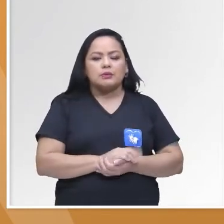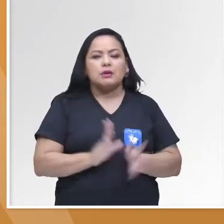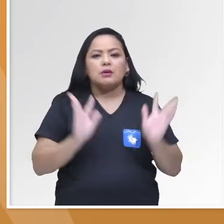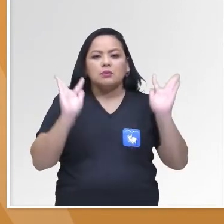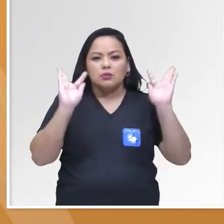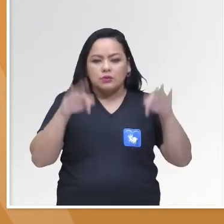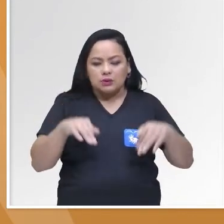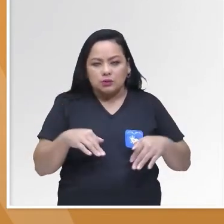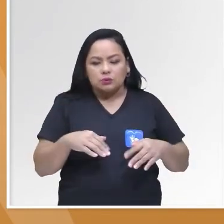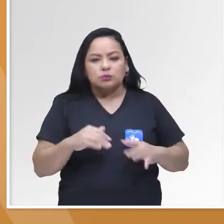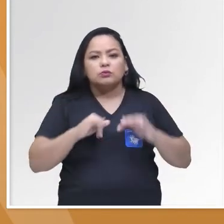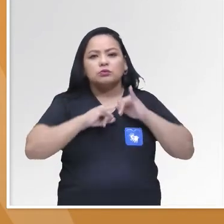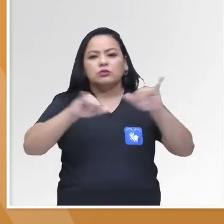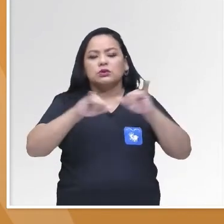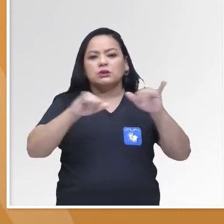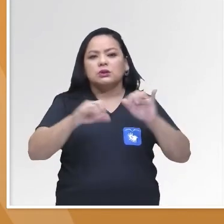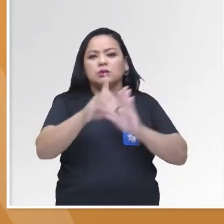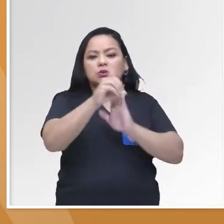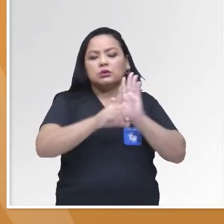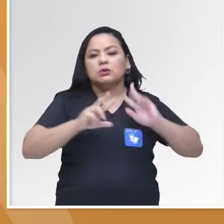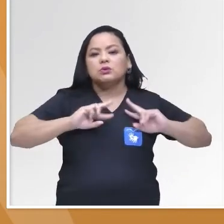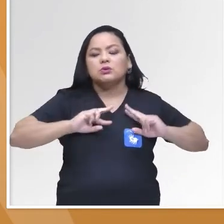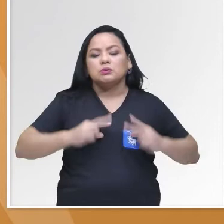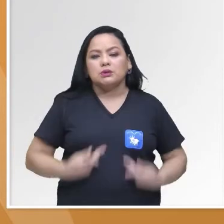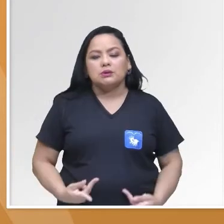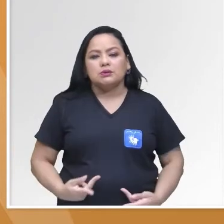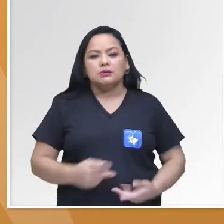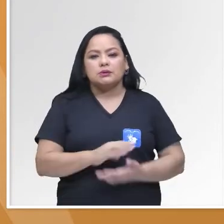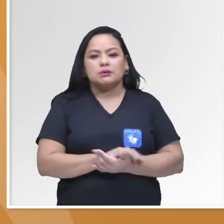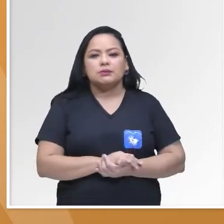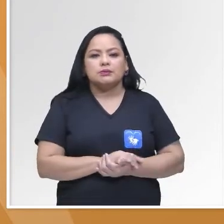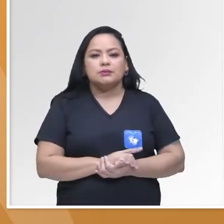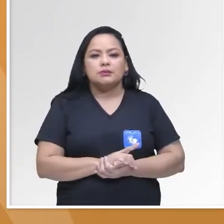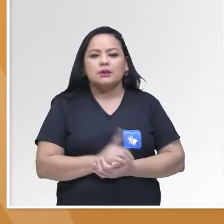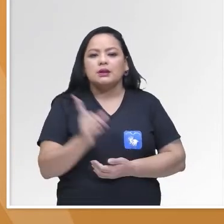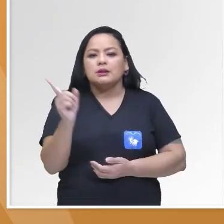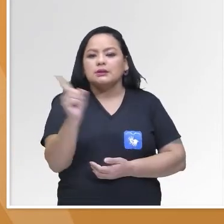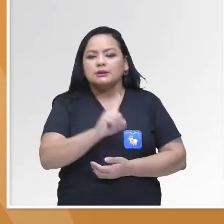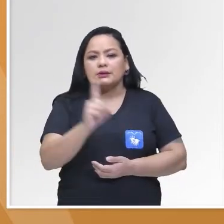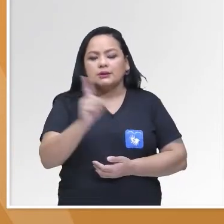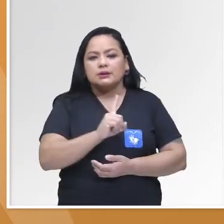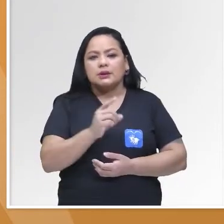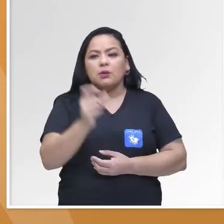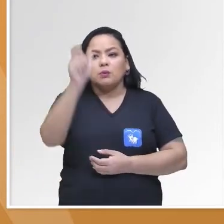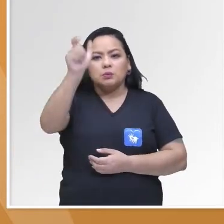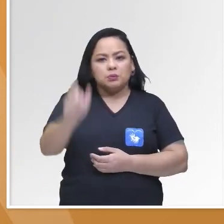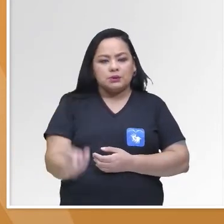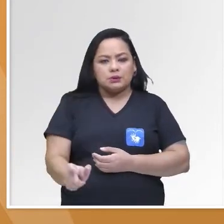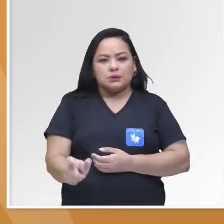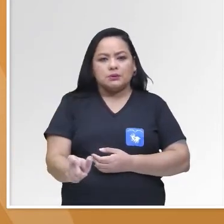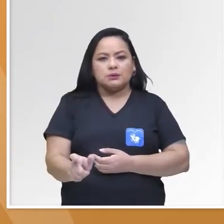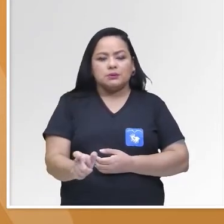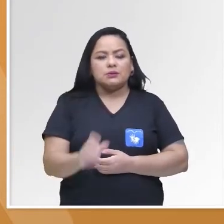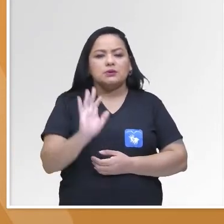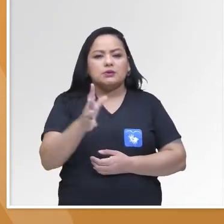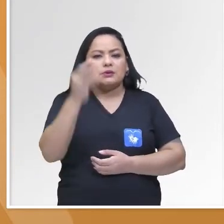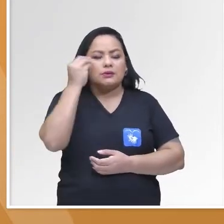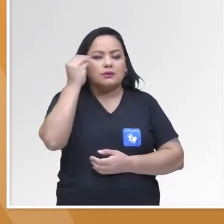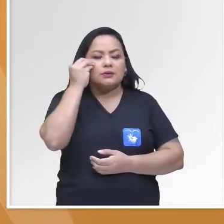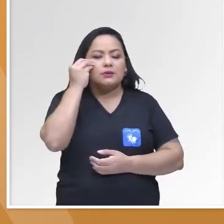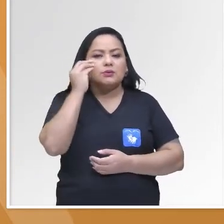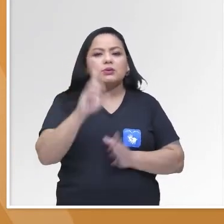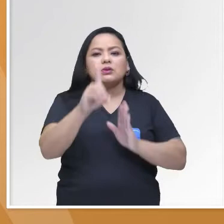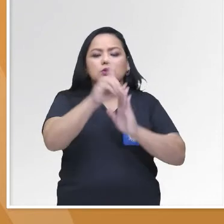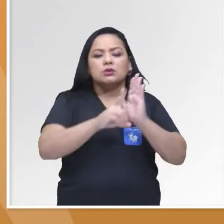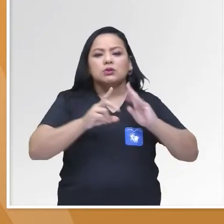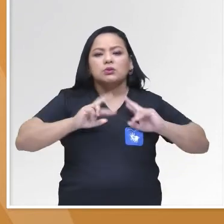nós vamos dizer que os direitos humanos não são uma pessoa. Já vimos que